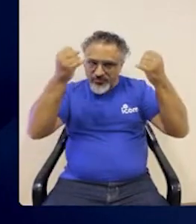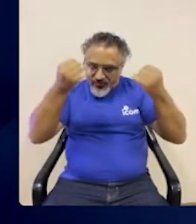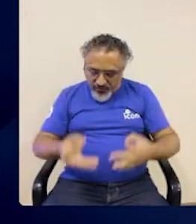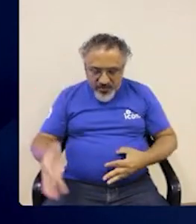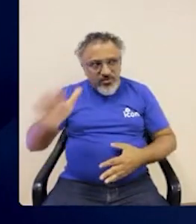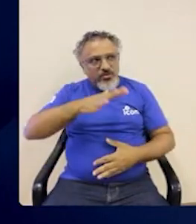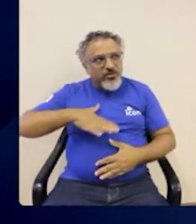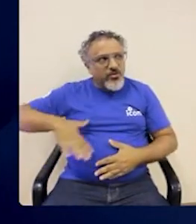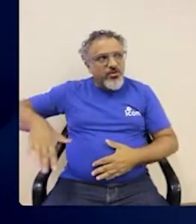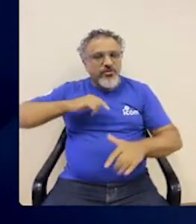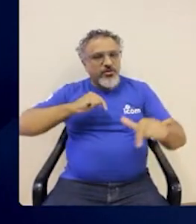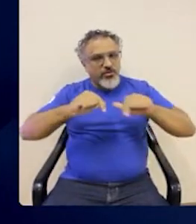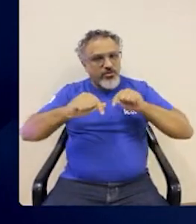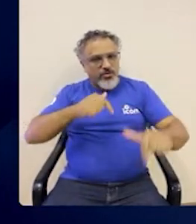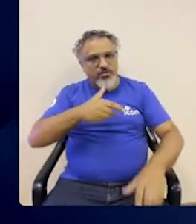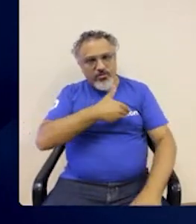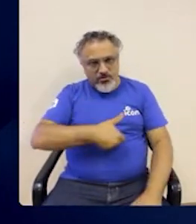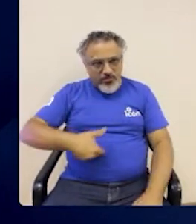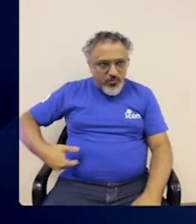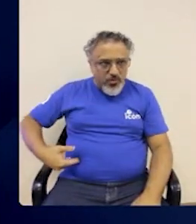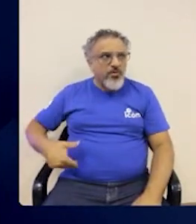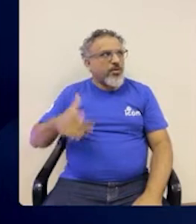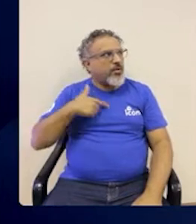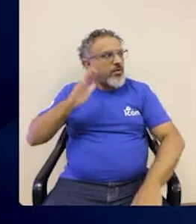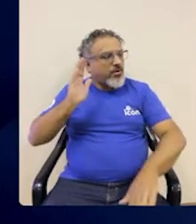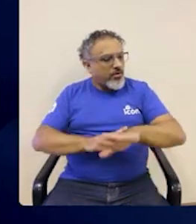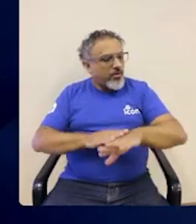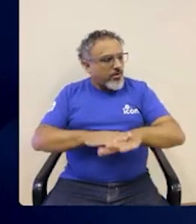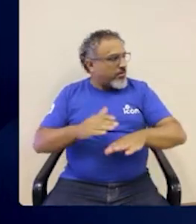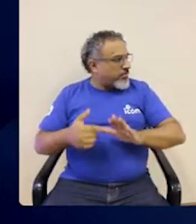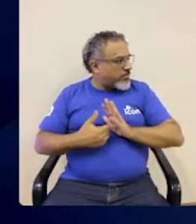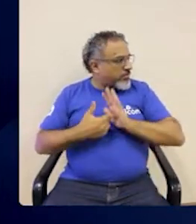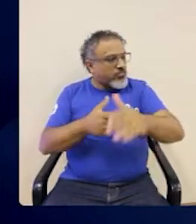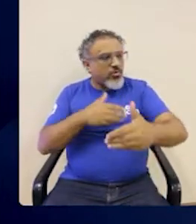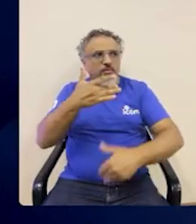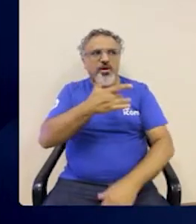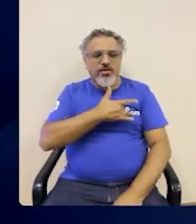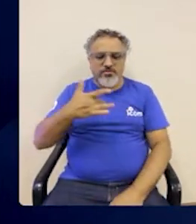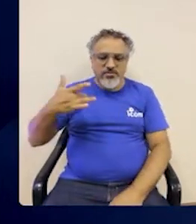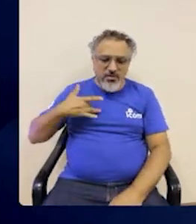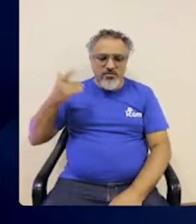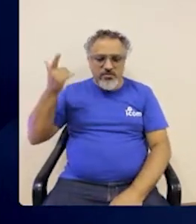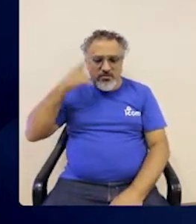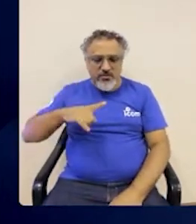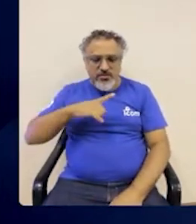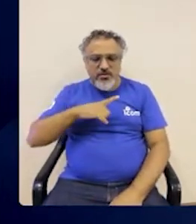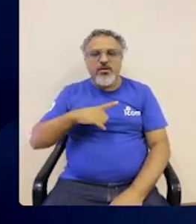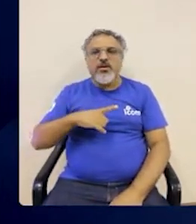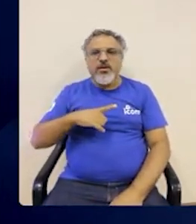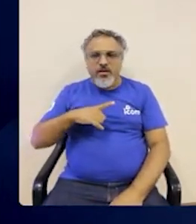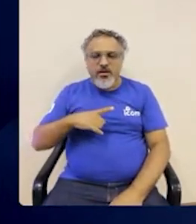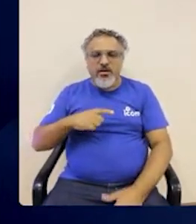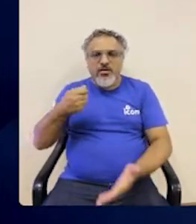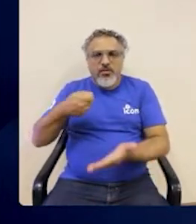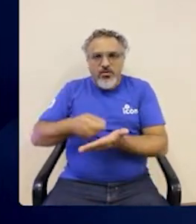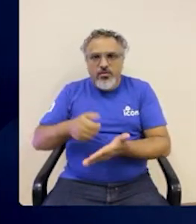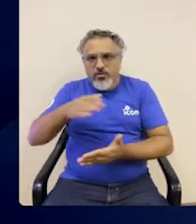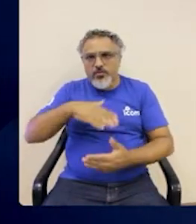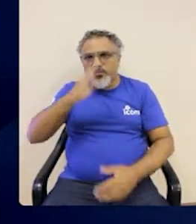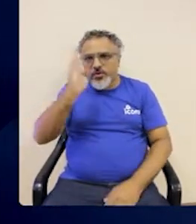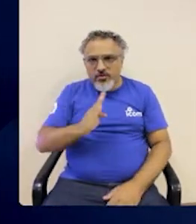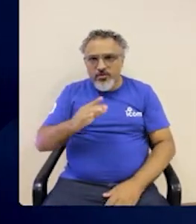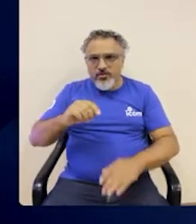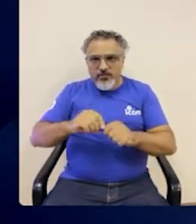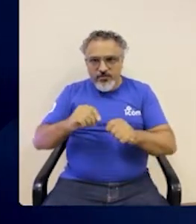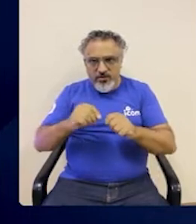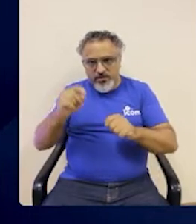contexto dos serviços públicos, trazer um pouco de como ele se configura, de como a saúde está se configurada e é compreendida no Brasil, faz com que a